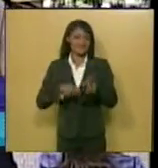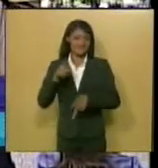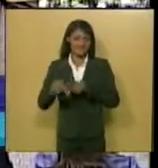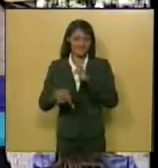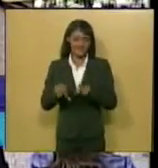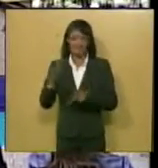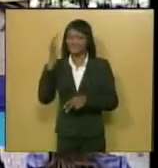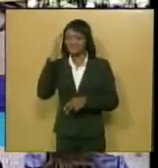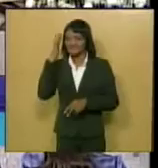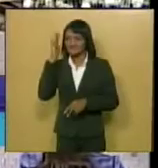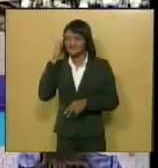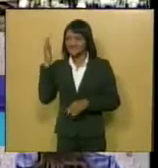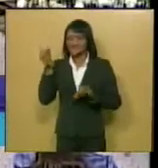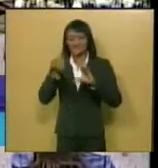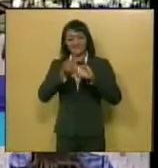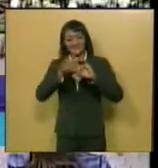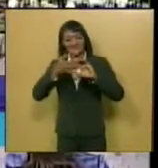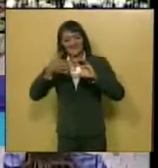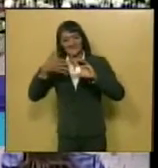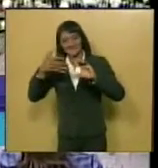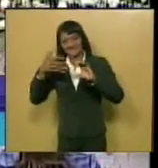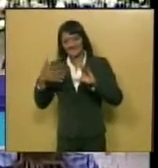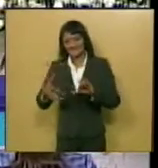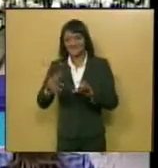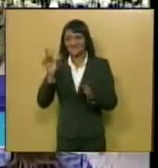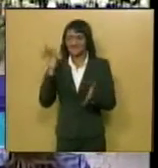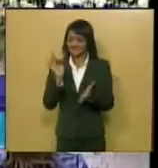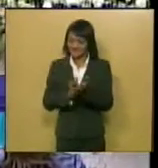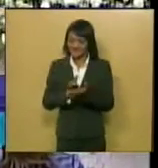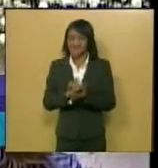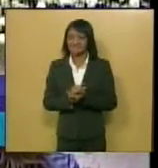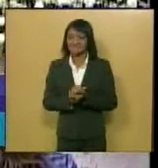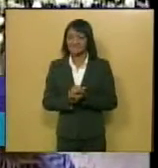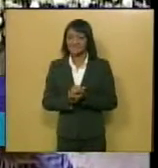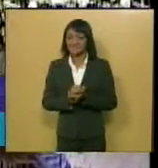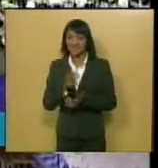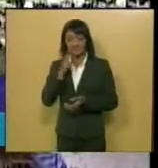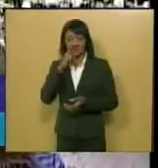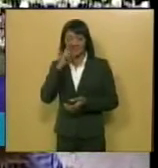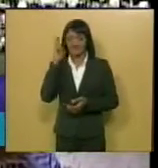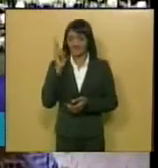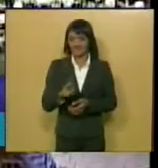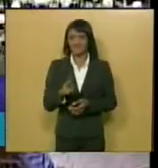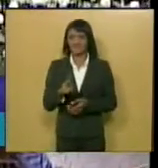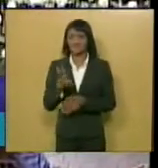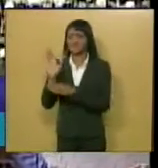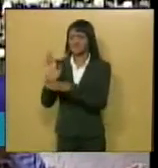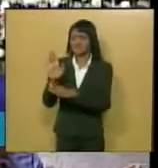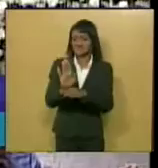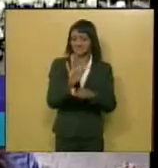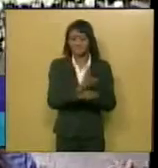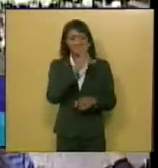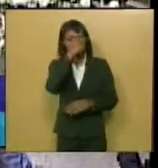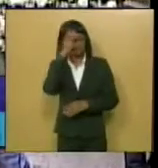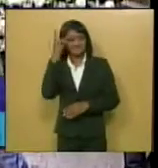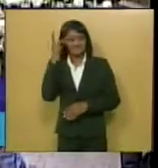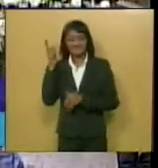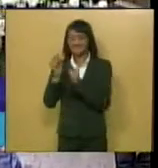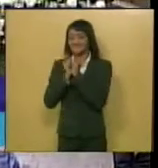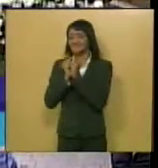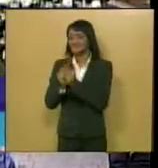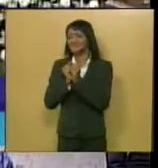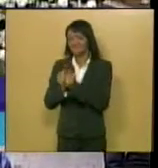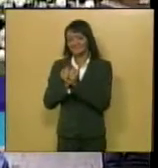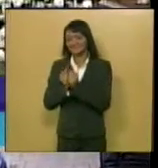entendido como característica de simplicidade. Ser autêntico, ajudar as pessoas e estar próximo